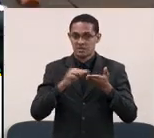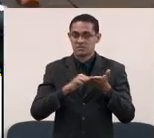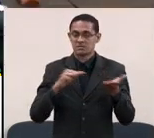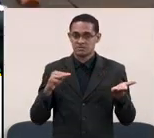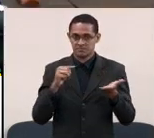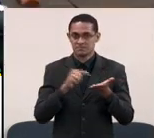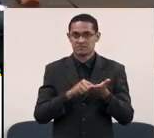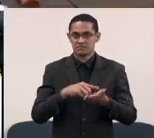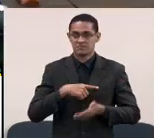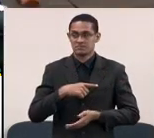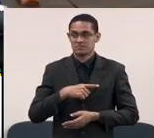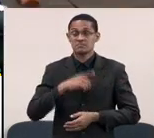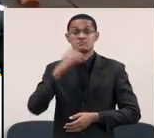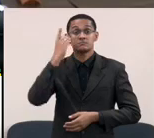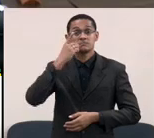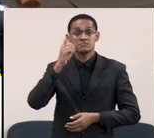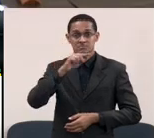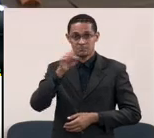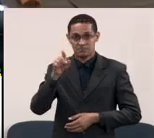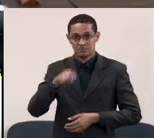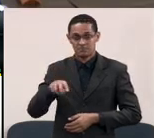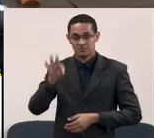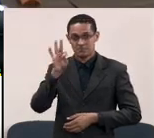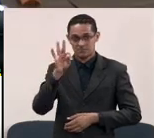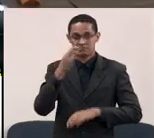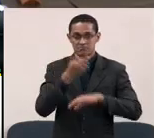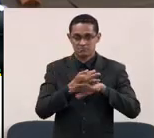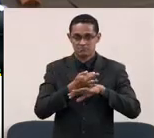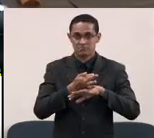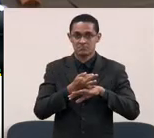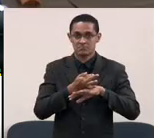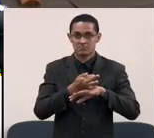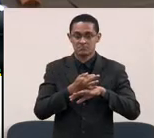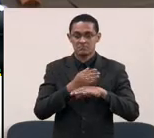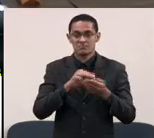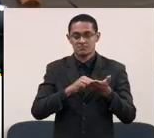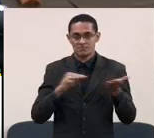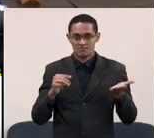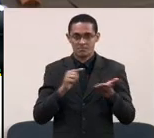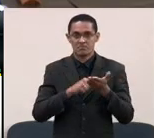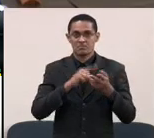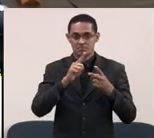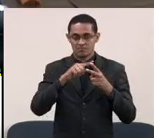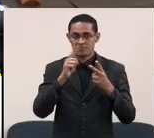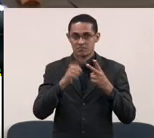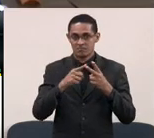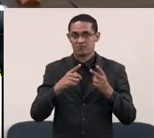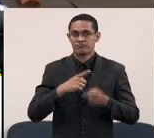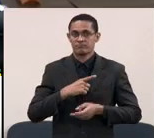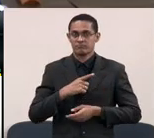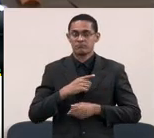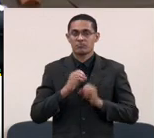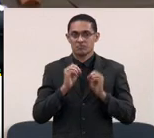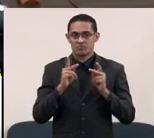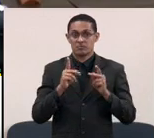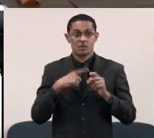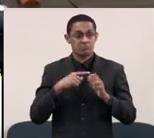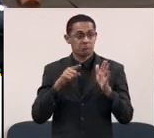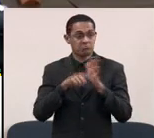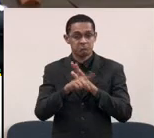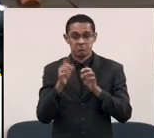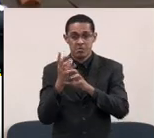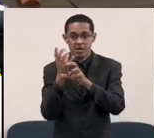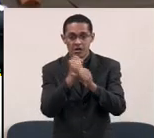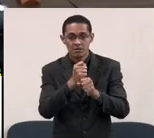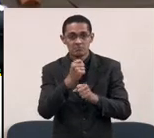Deputado Zezinho Tupinambá. Ausência justificada. Feita a segunda chamada, senhor presidente. Essa Vossa Excelência faça a verificação de